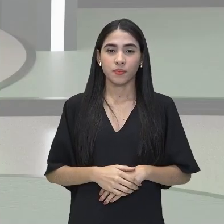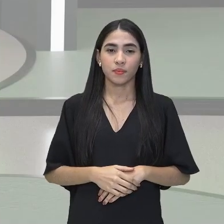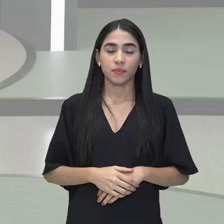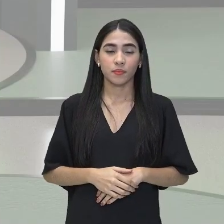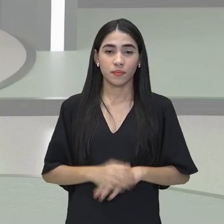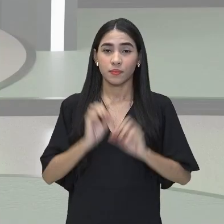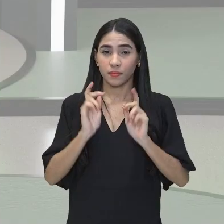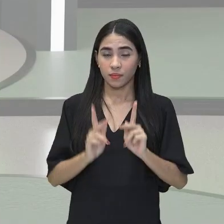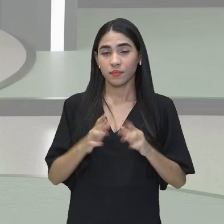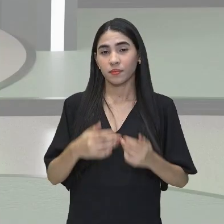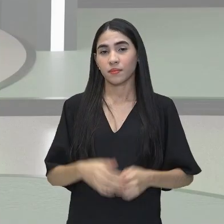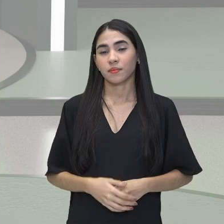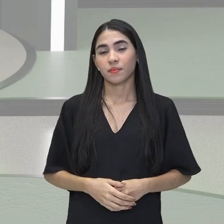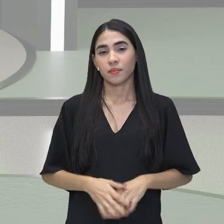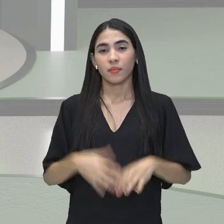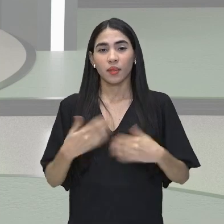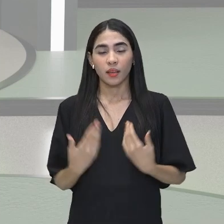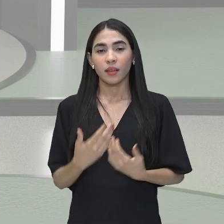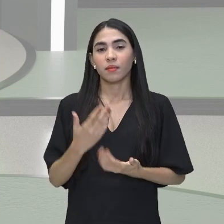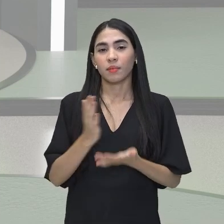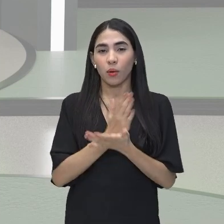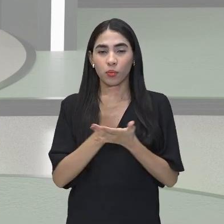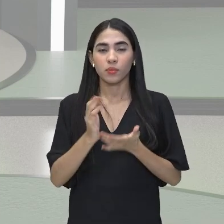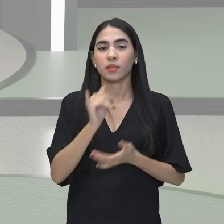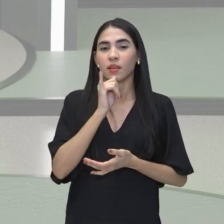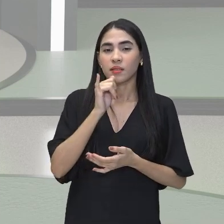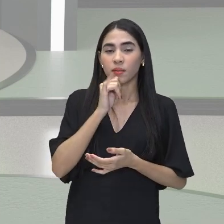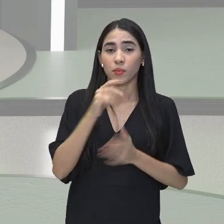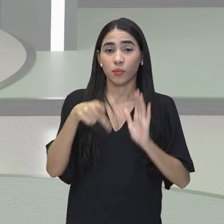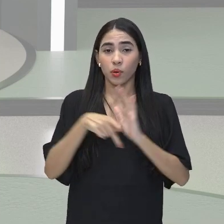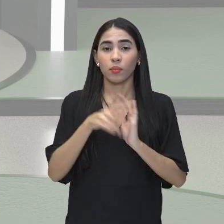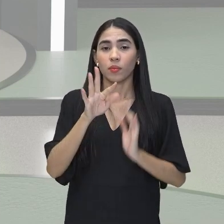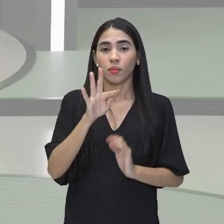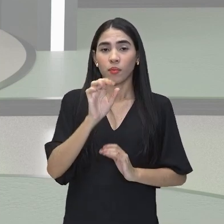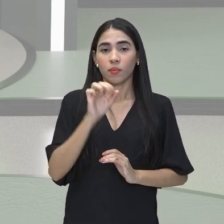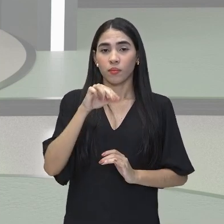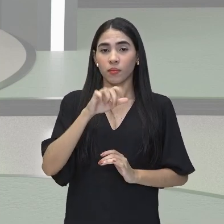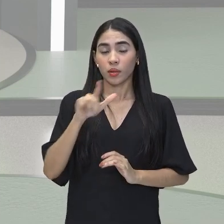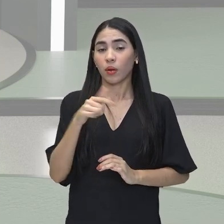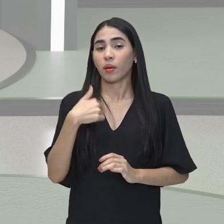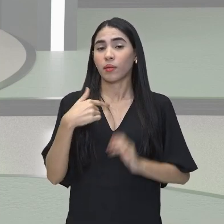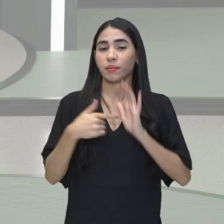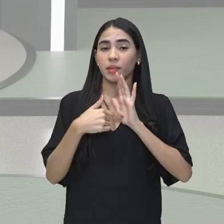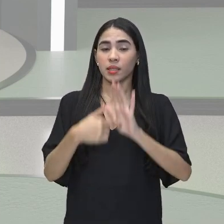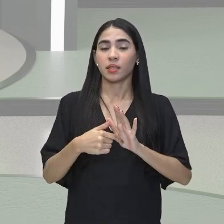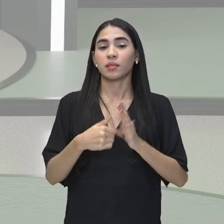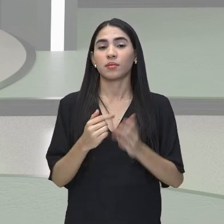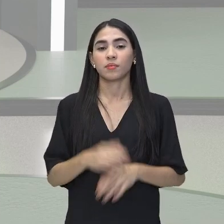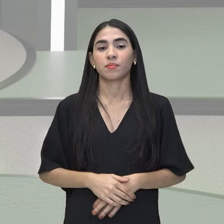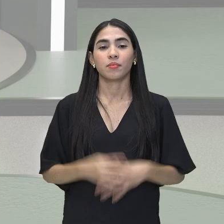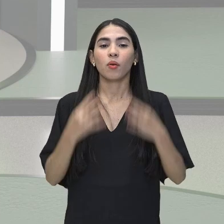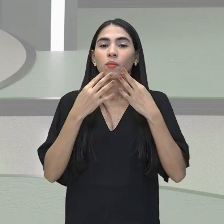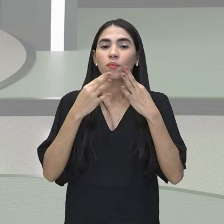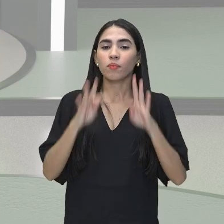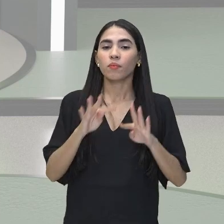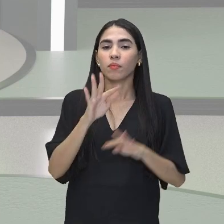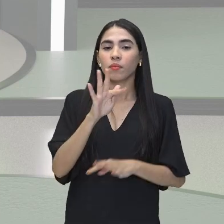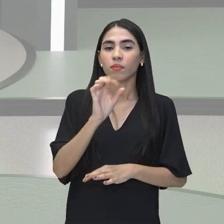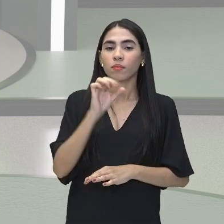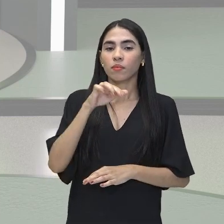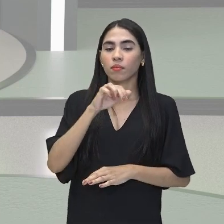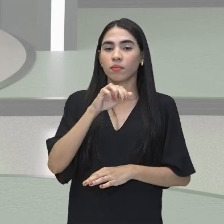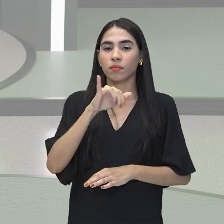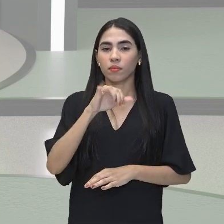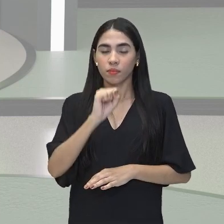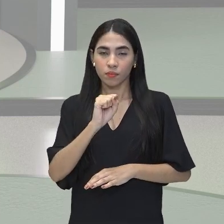Muito bem, essas são algumas aplicações dos fenóis e aqui eu trouxe algumas fontes naturais de fenóis, né? Que